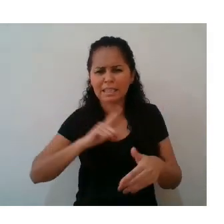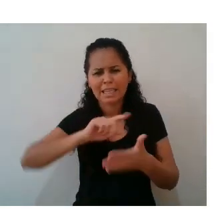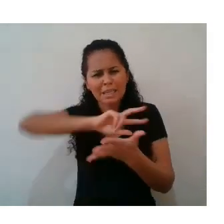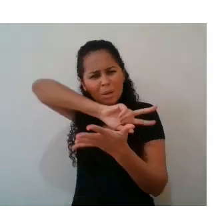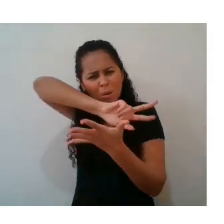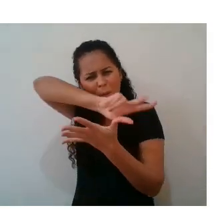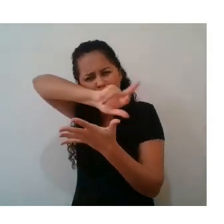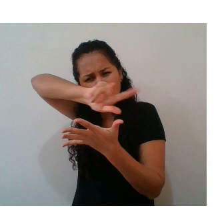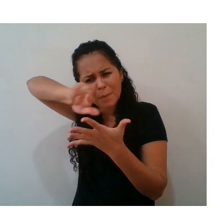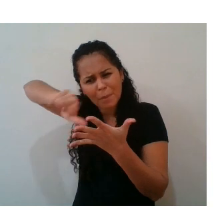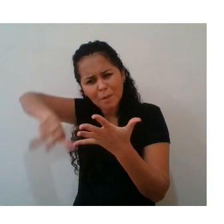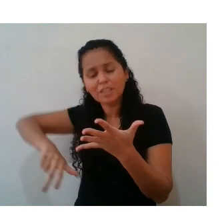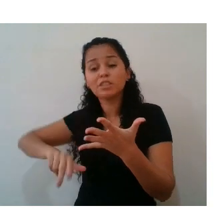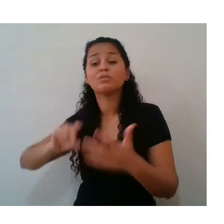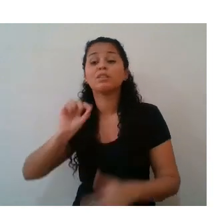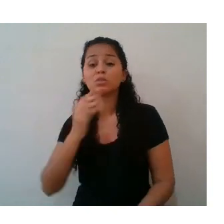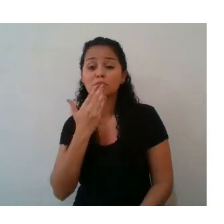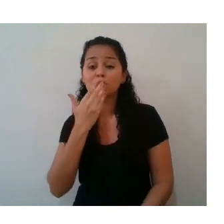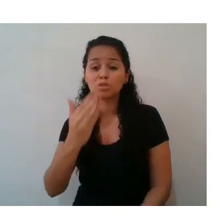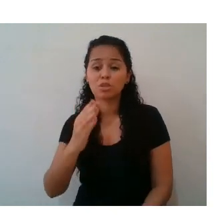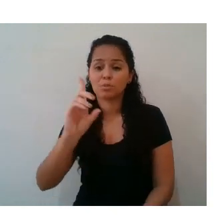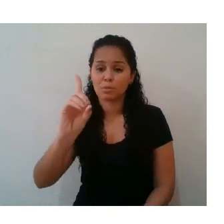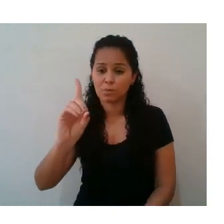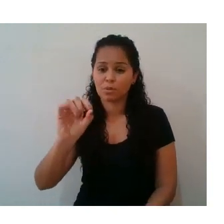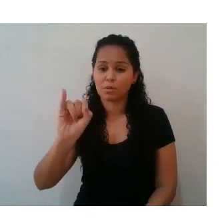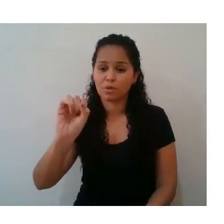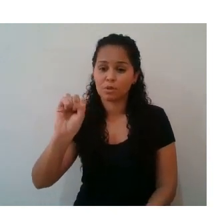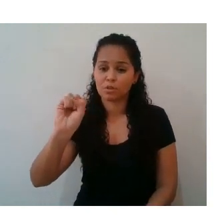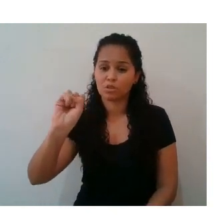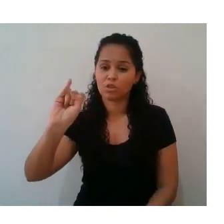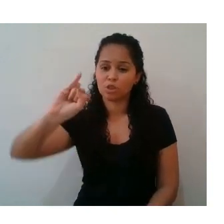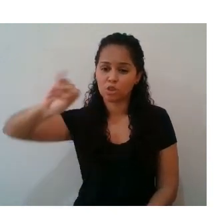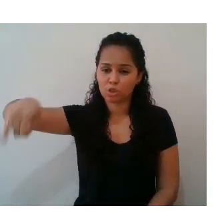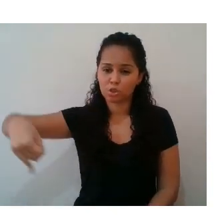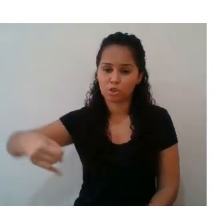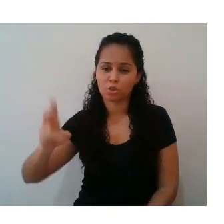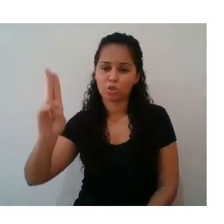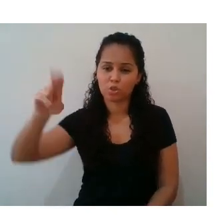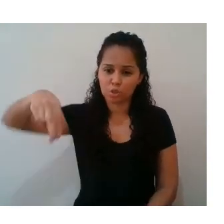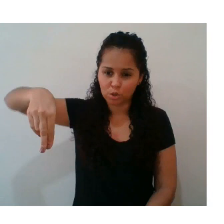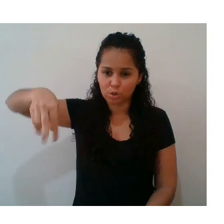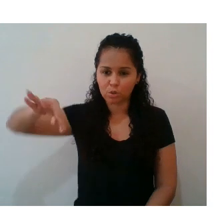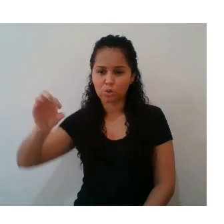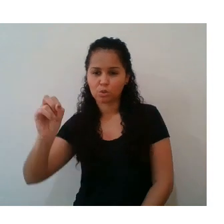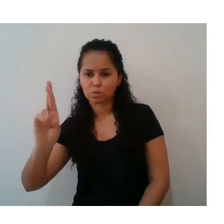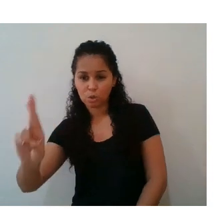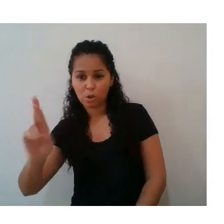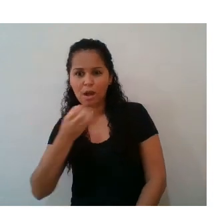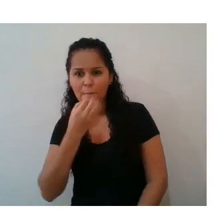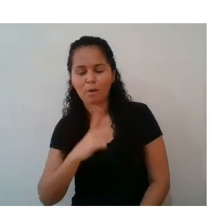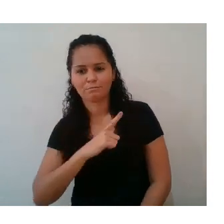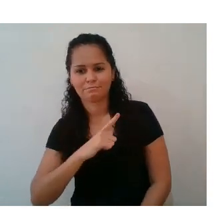muitos diferentes disjuntores. Quanto mais disjuntores, claro, não um valor muito excessivo, uma quantidade excessiva, mas é bom que você